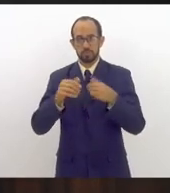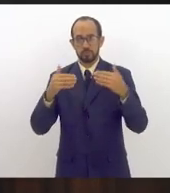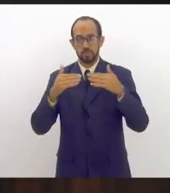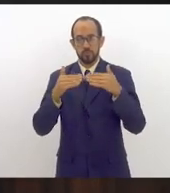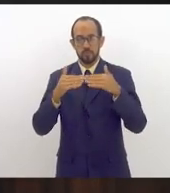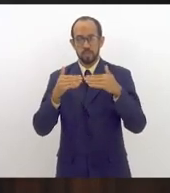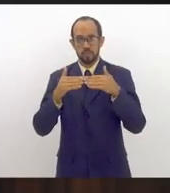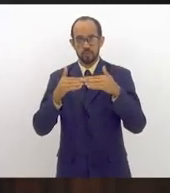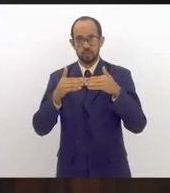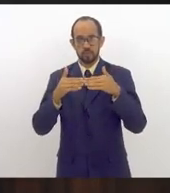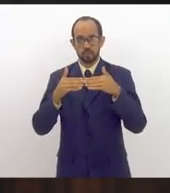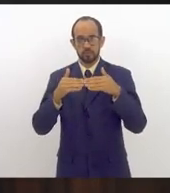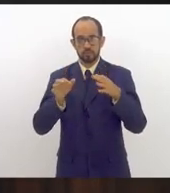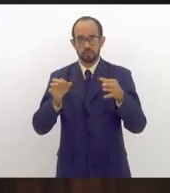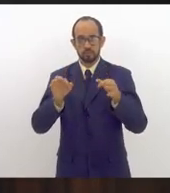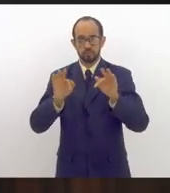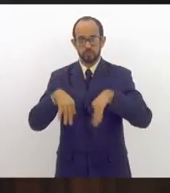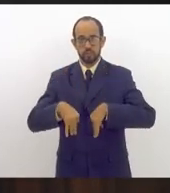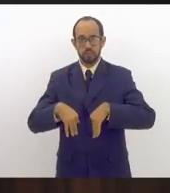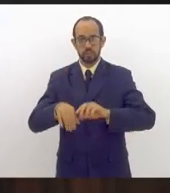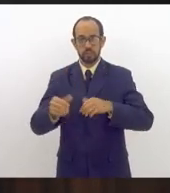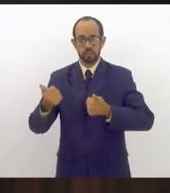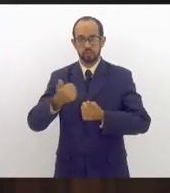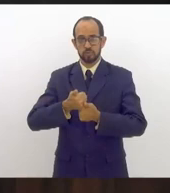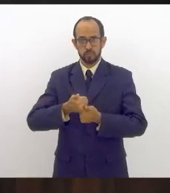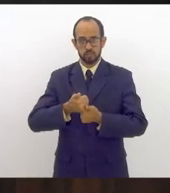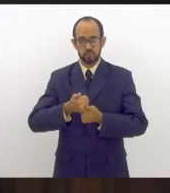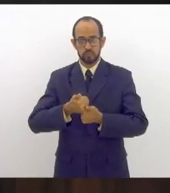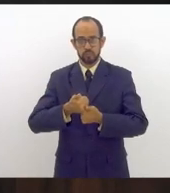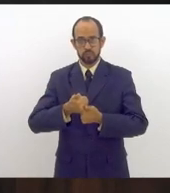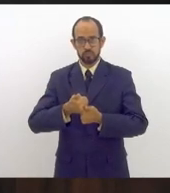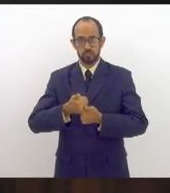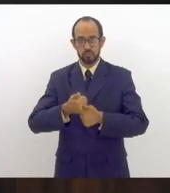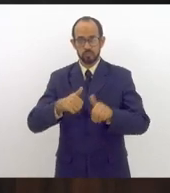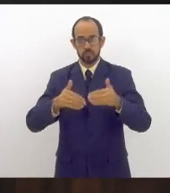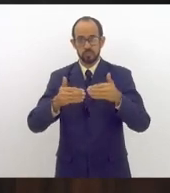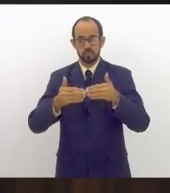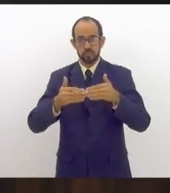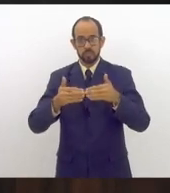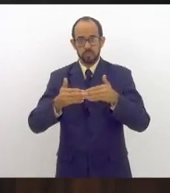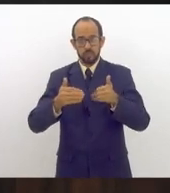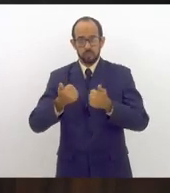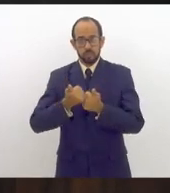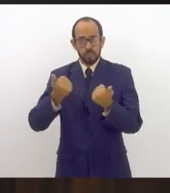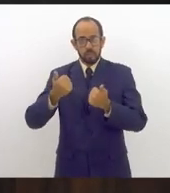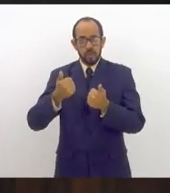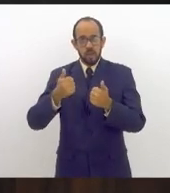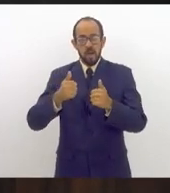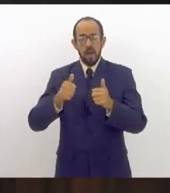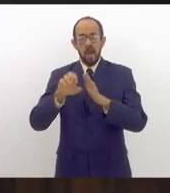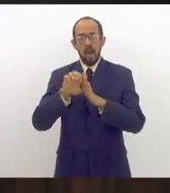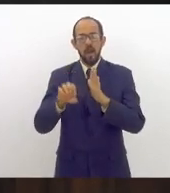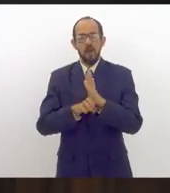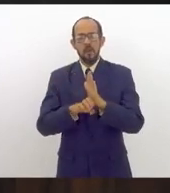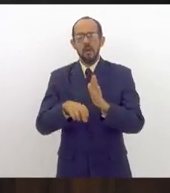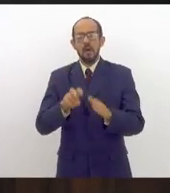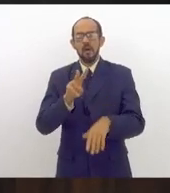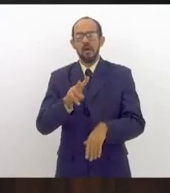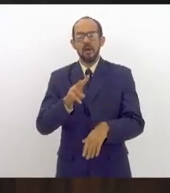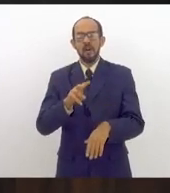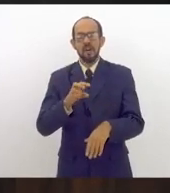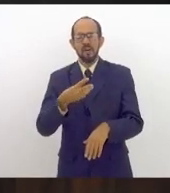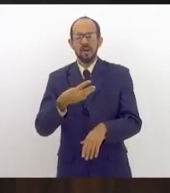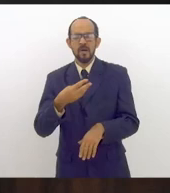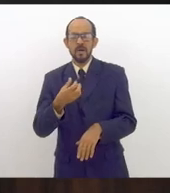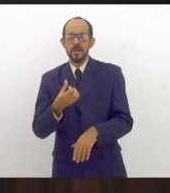favorável, concluído por substitutivo, favorável com subemenda às emendas 2, 3, 6 e